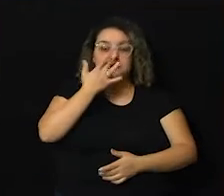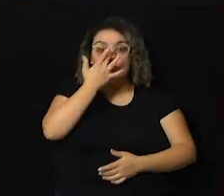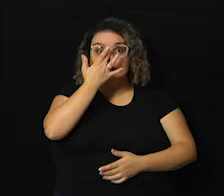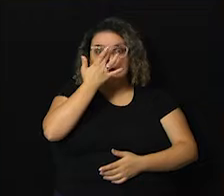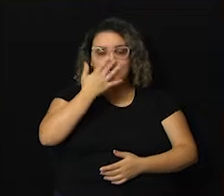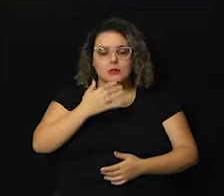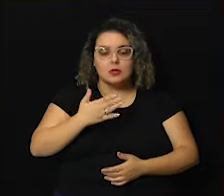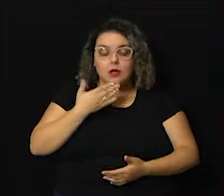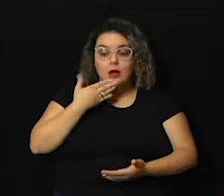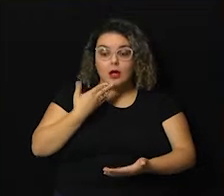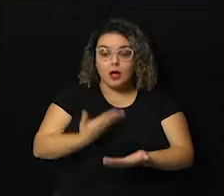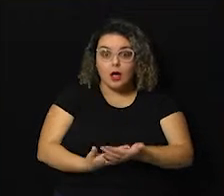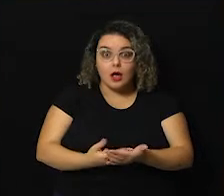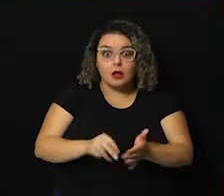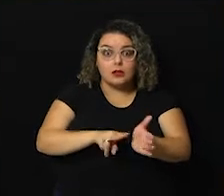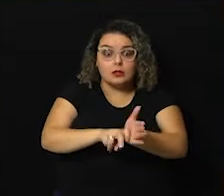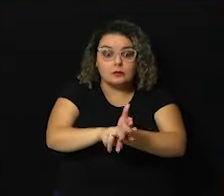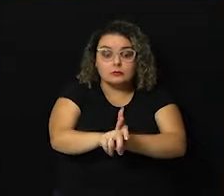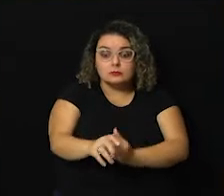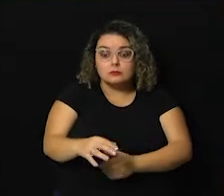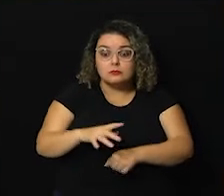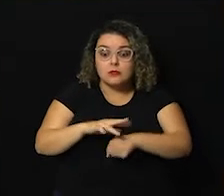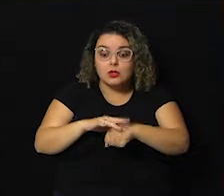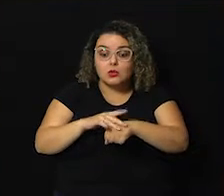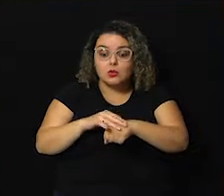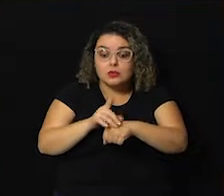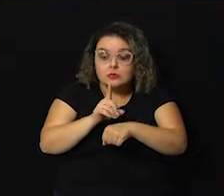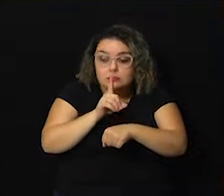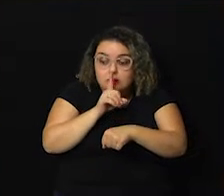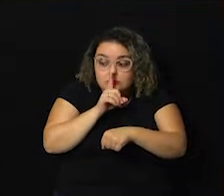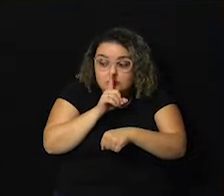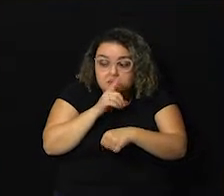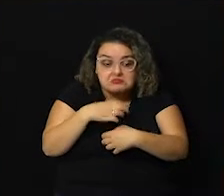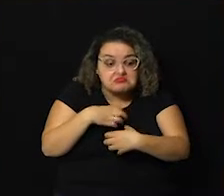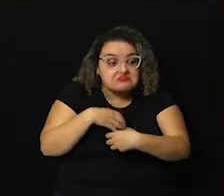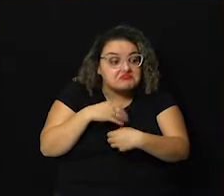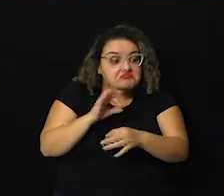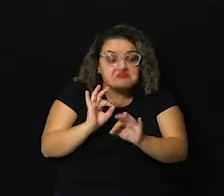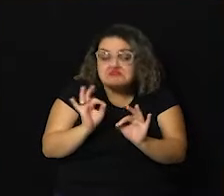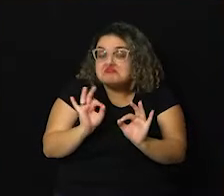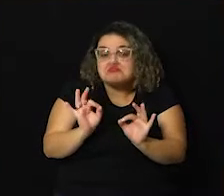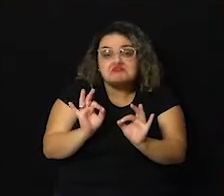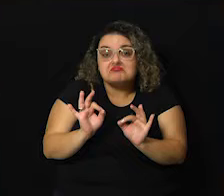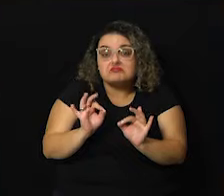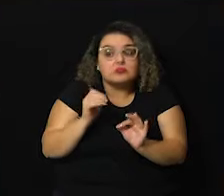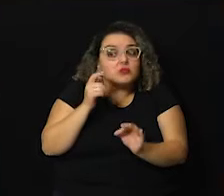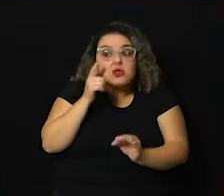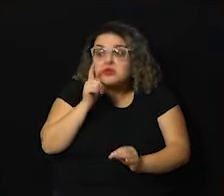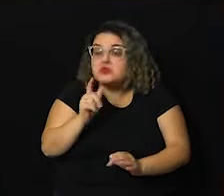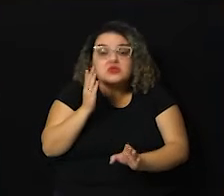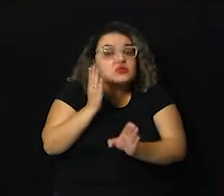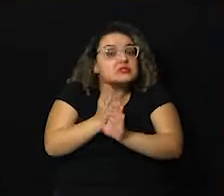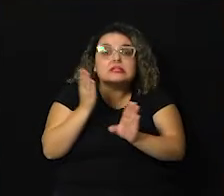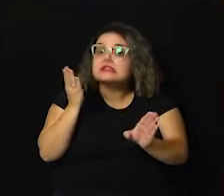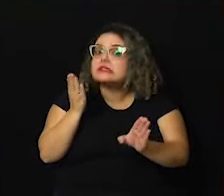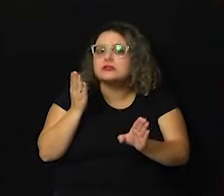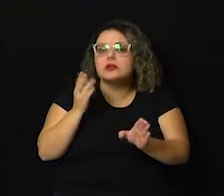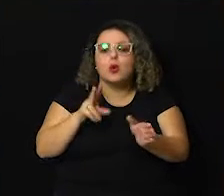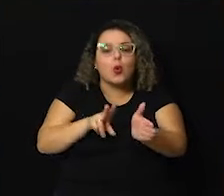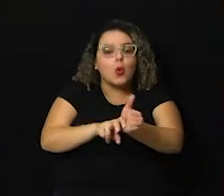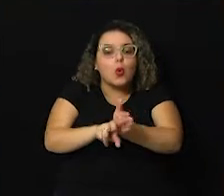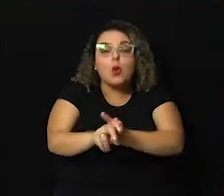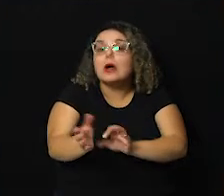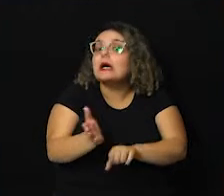que sempre assusta, que fala, puxa, é uma doença silenciosa e que eu não consigo rastrear, eu não consigo buscar o